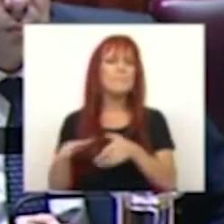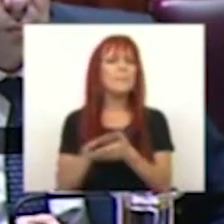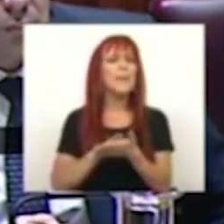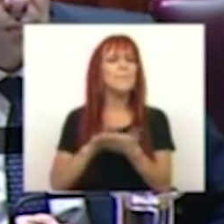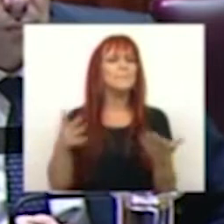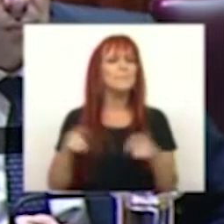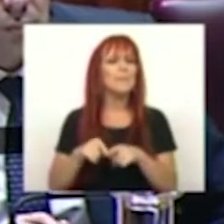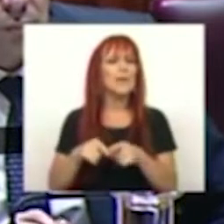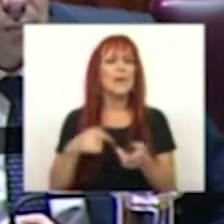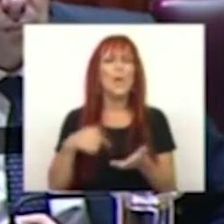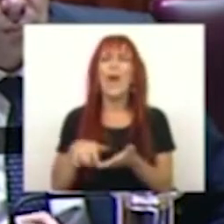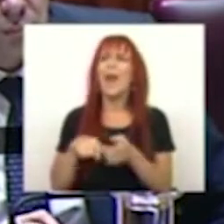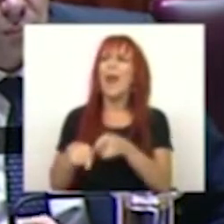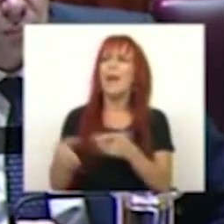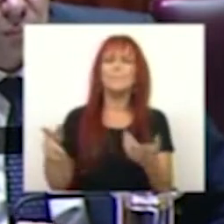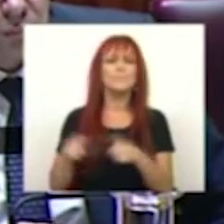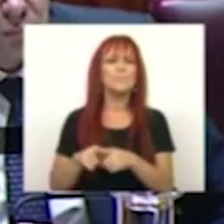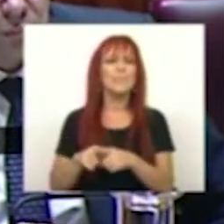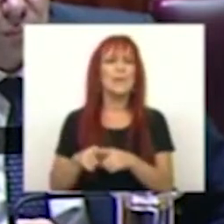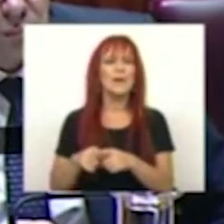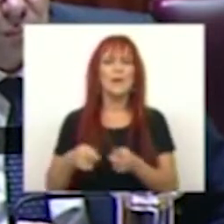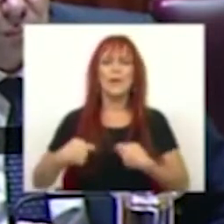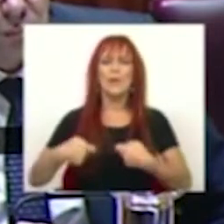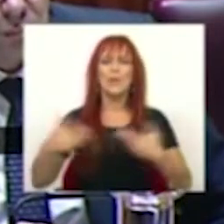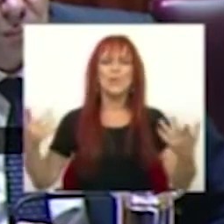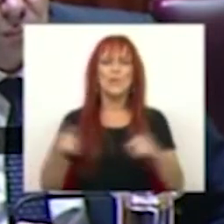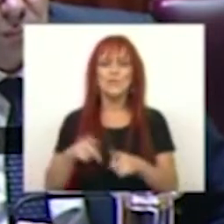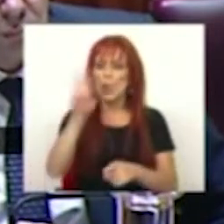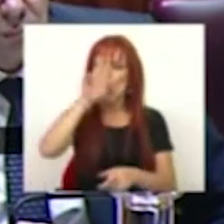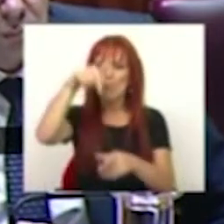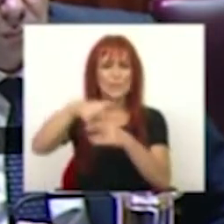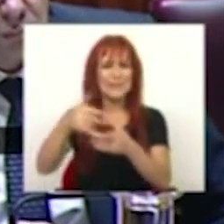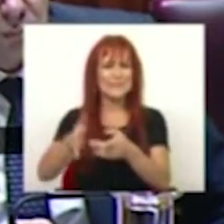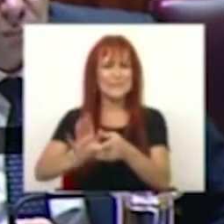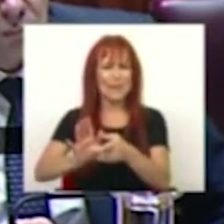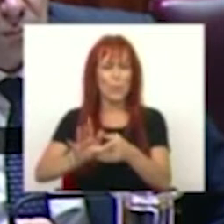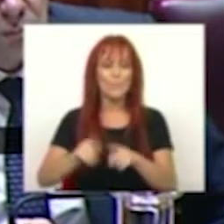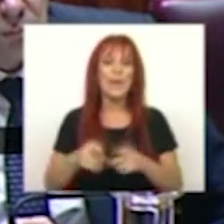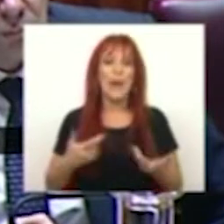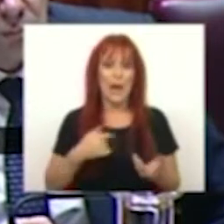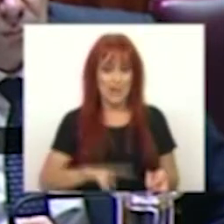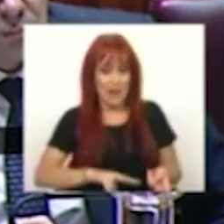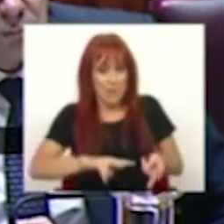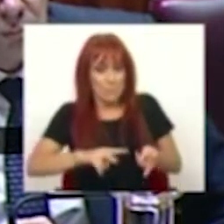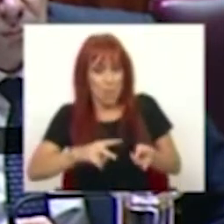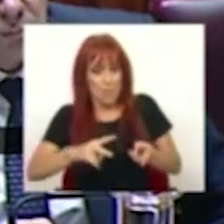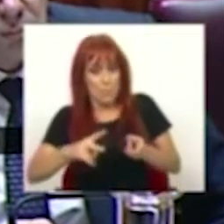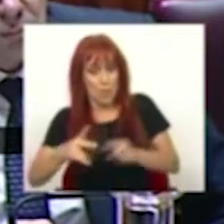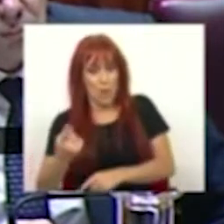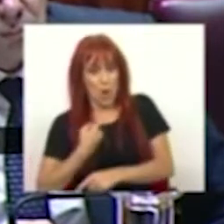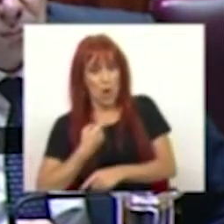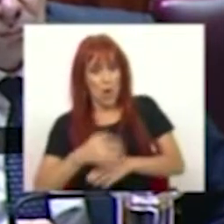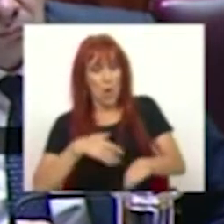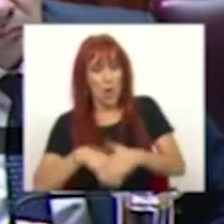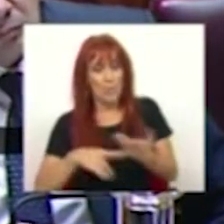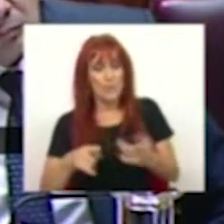que não assente no consumo de combustíveis fósseis. É essa transição que temos que fazer,